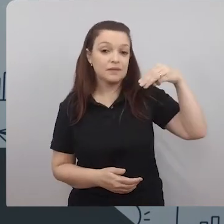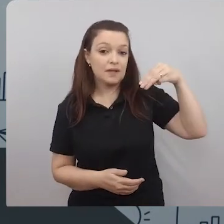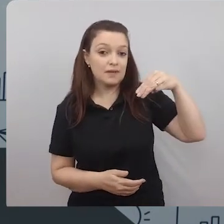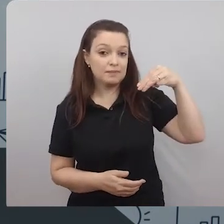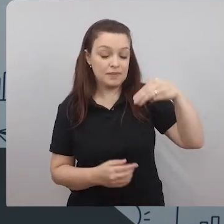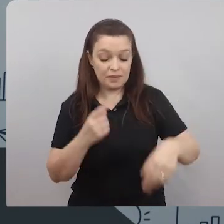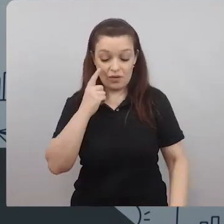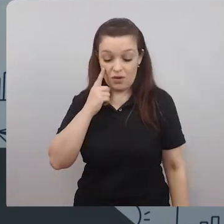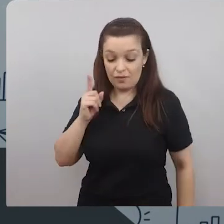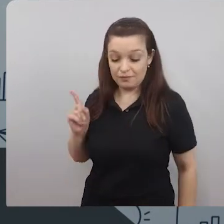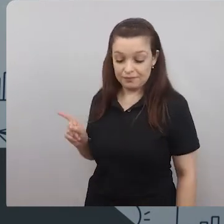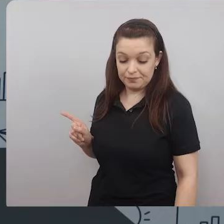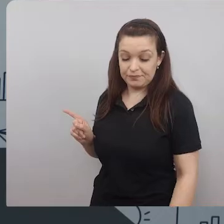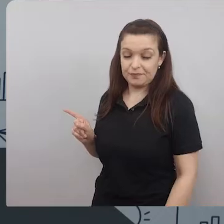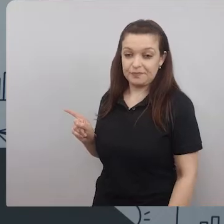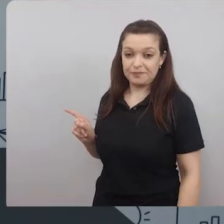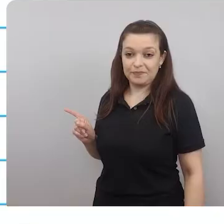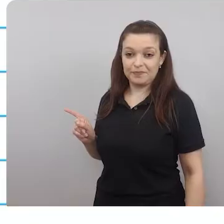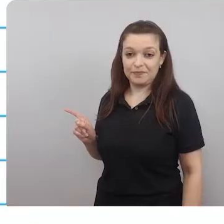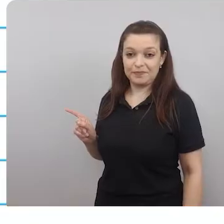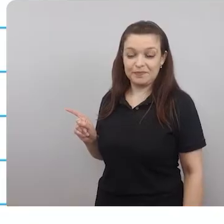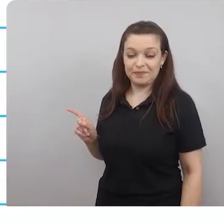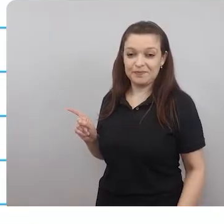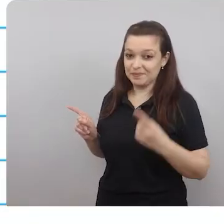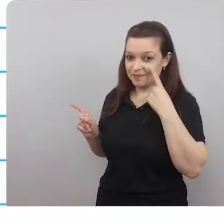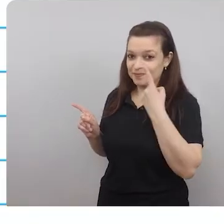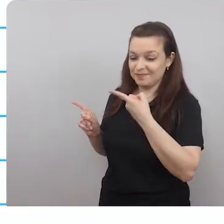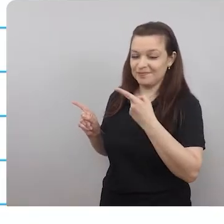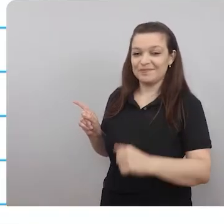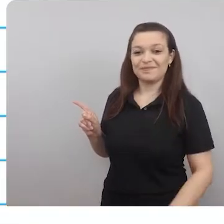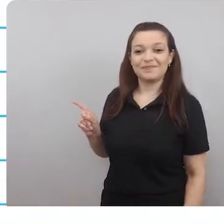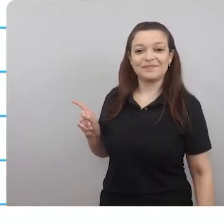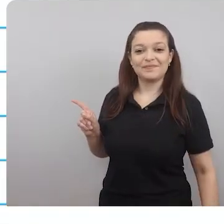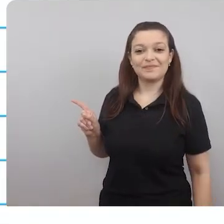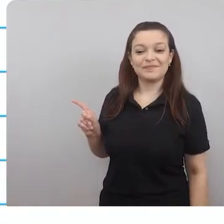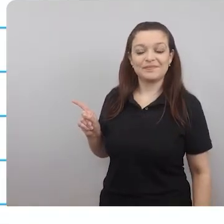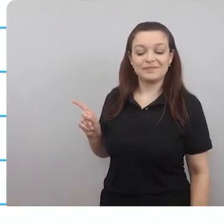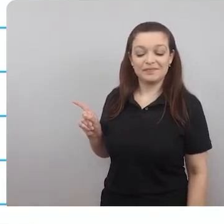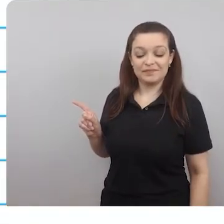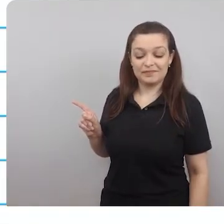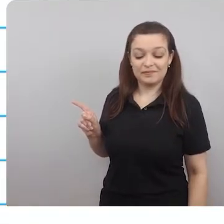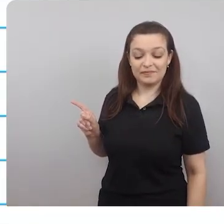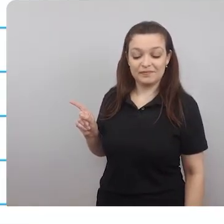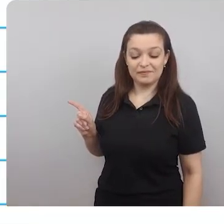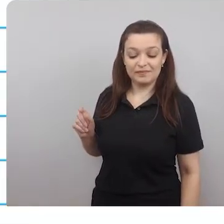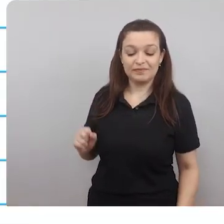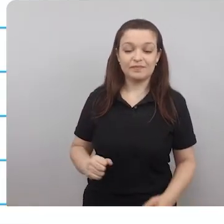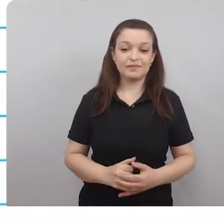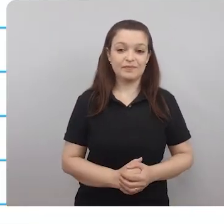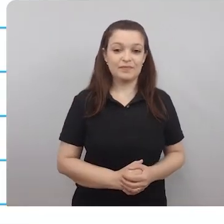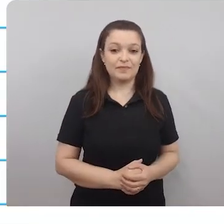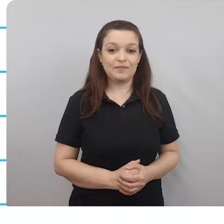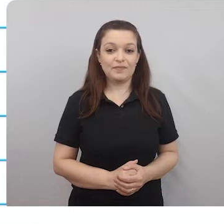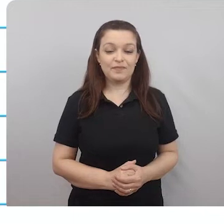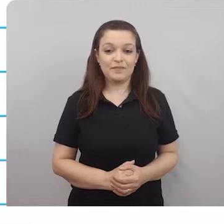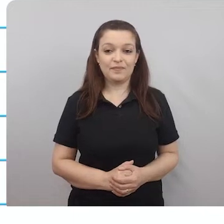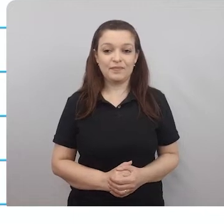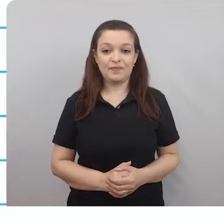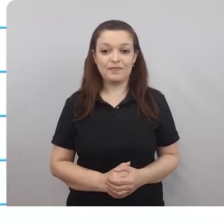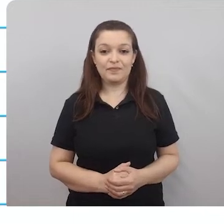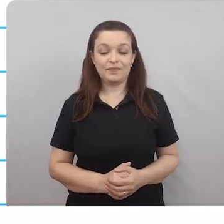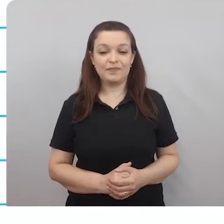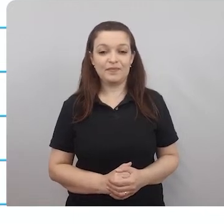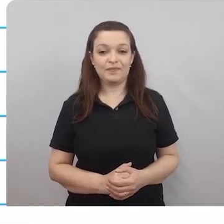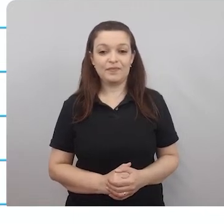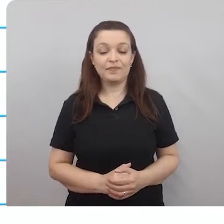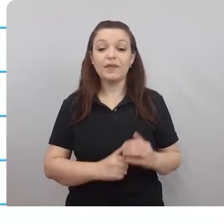M, ela tem esse traçado, ó. Sobe, desce, sobe novamente e desce. Eu vou fazer